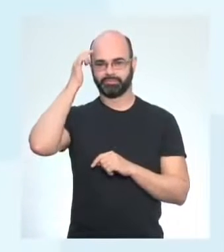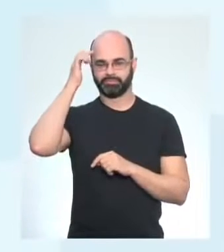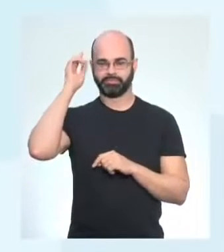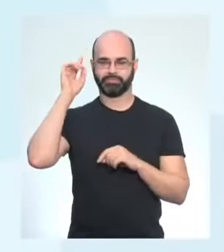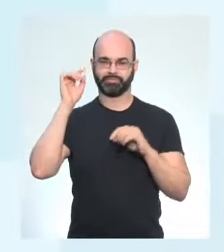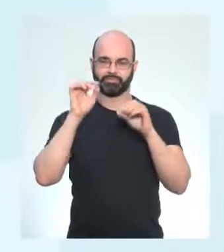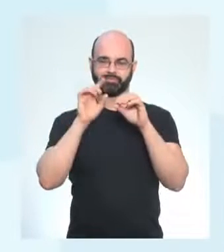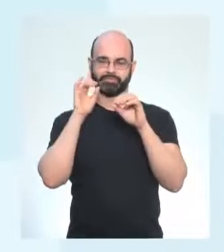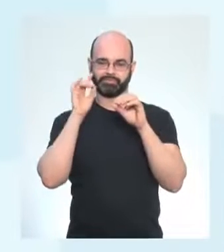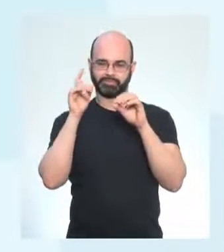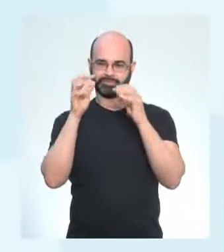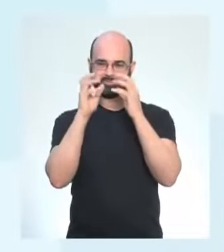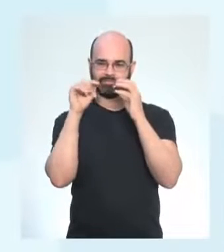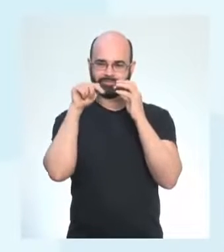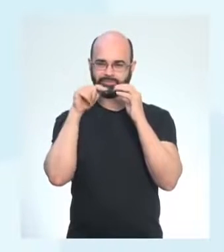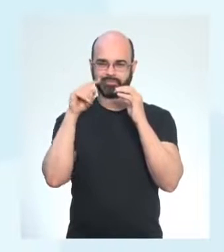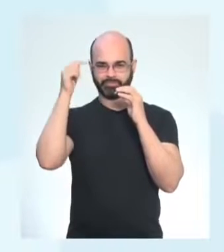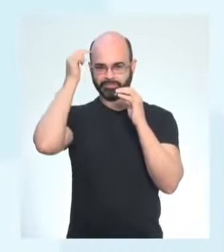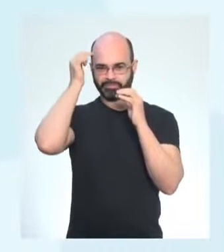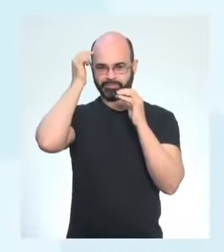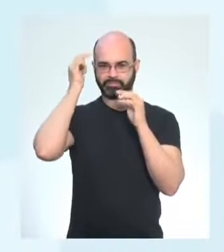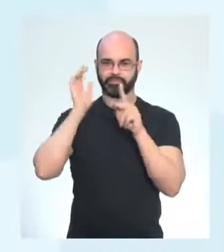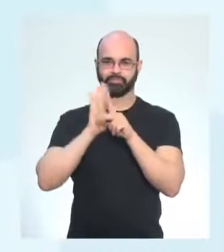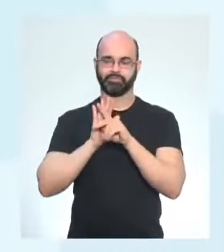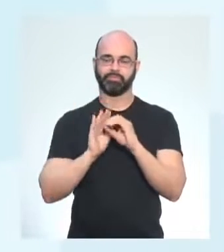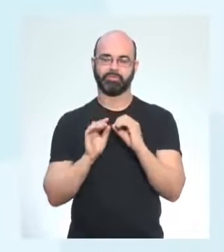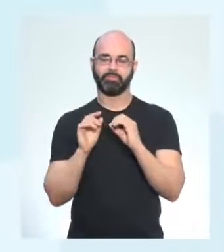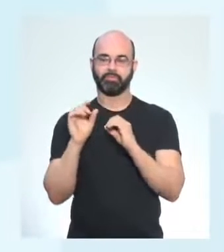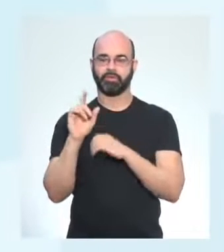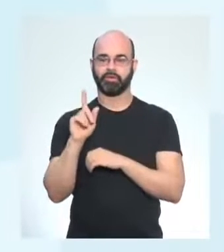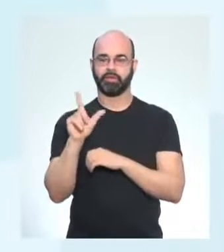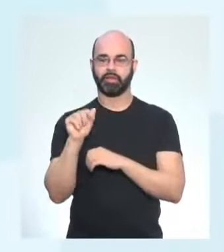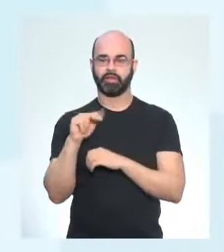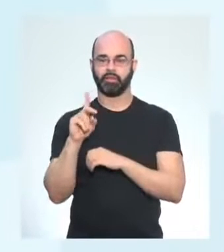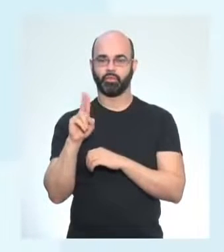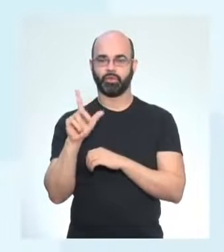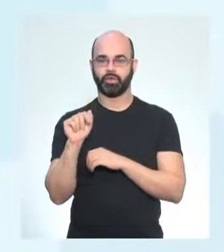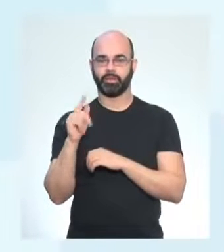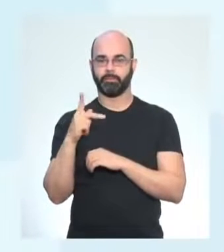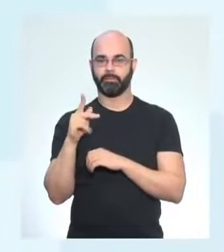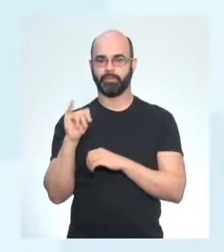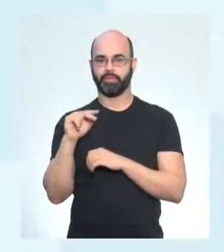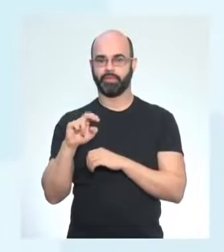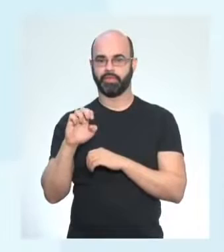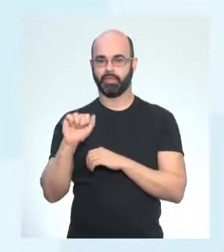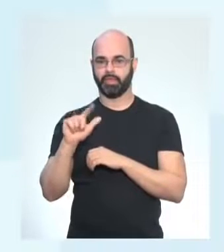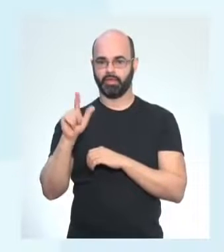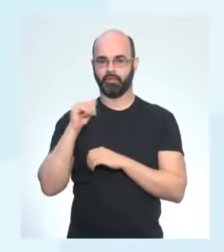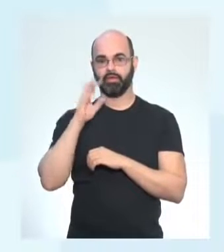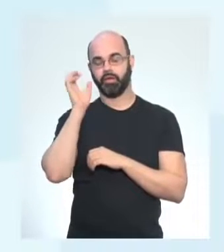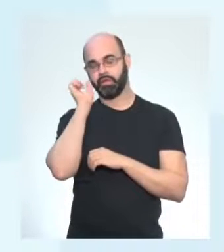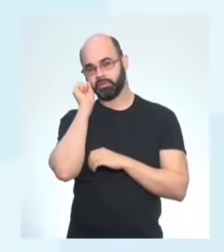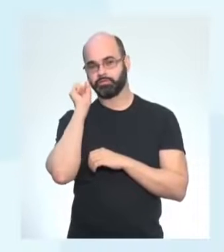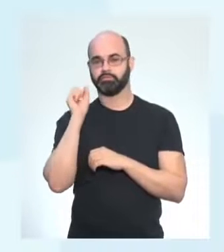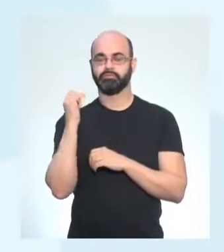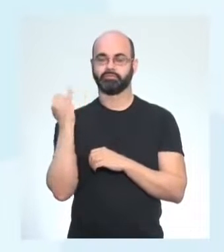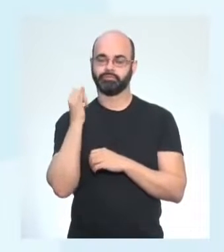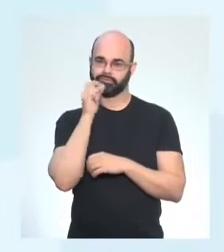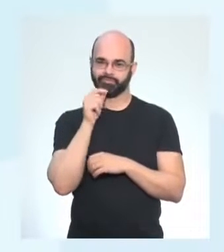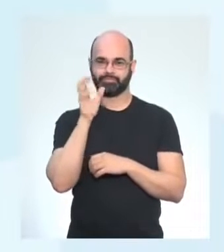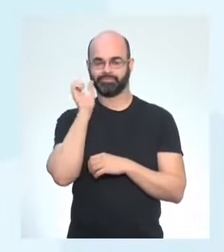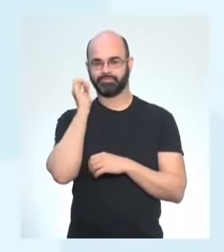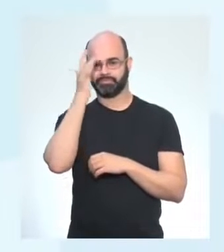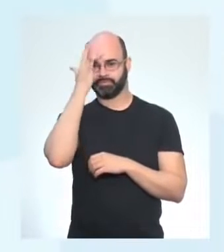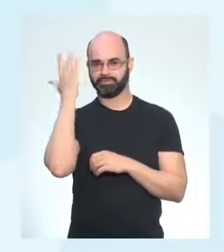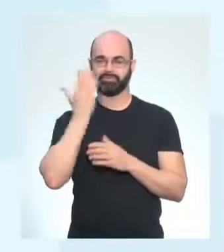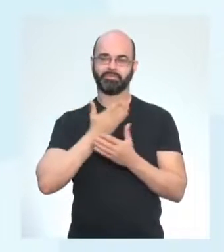ciclo de sono e vigília. Então a gente tem que tomar muito cuidado, né? Quando a gente perde muito sono. Na adolescência isso começa a acontecer